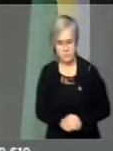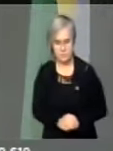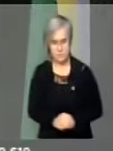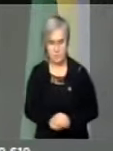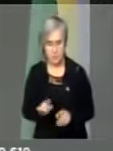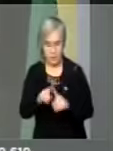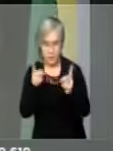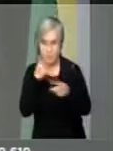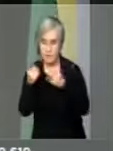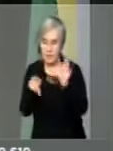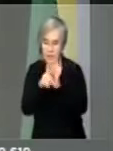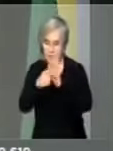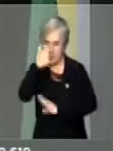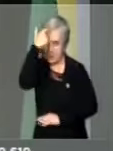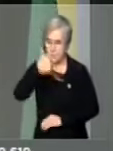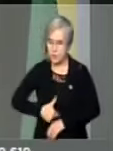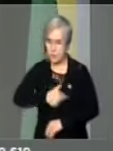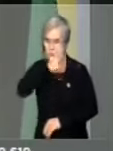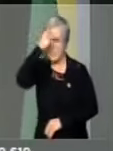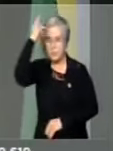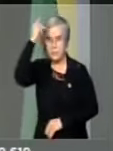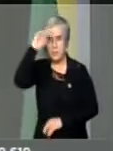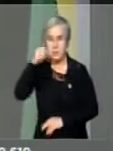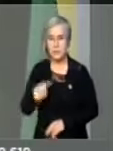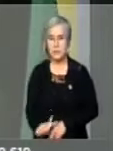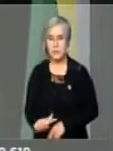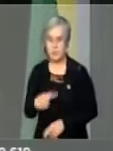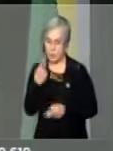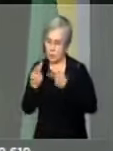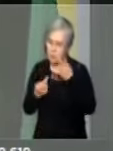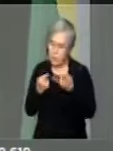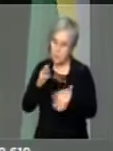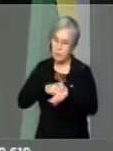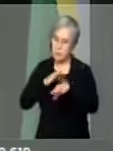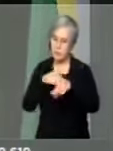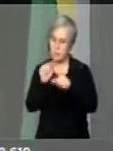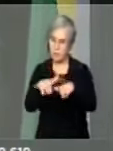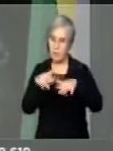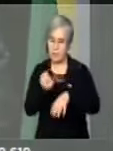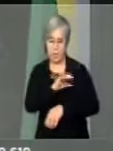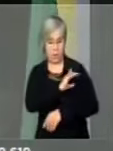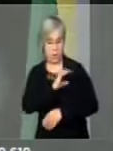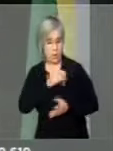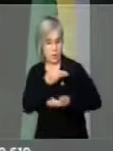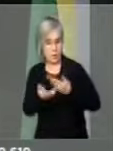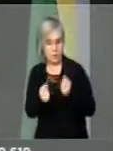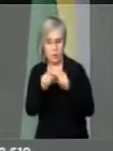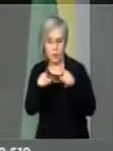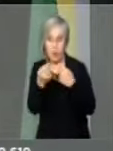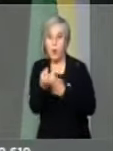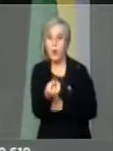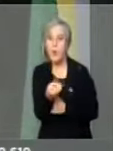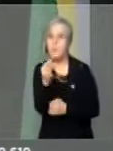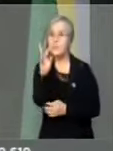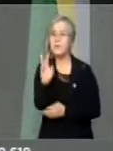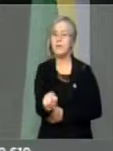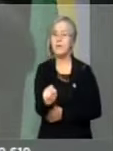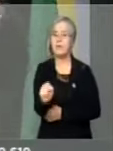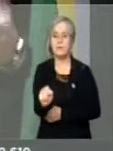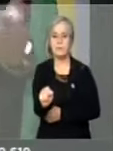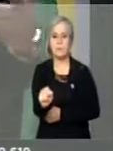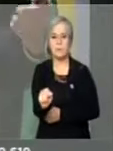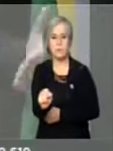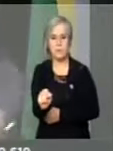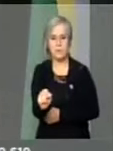Mas trata da dignidade da pessoa humana. E aí quando tratamos isso, ou no plenário, ou em comissões, quantas vezes eu